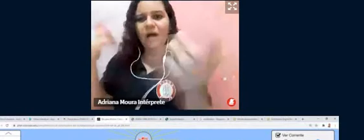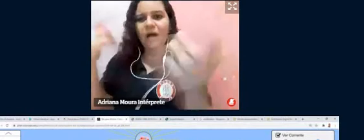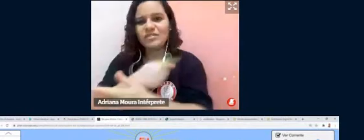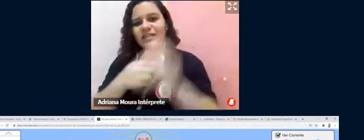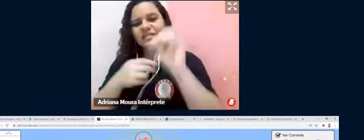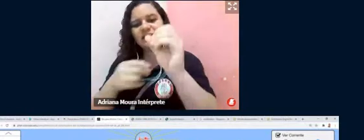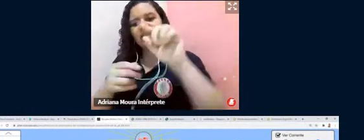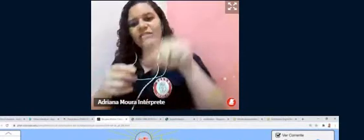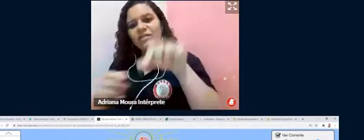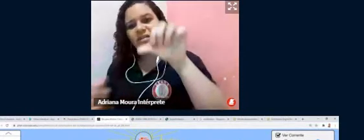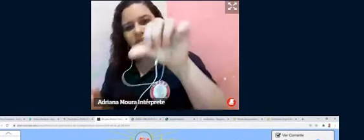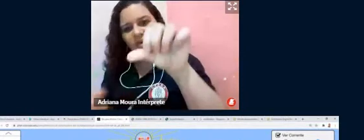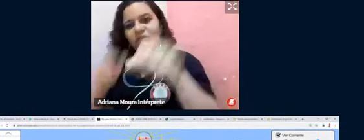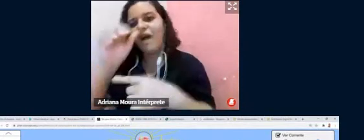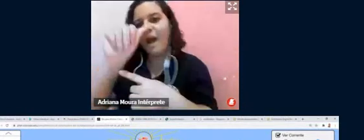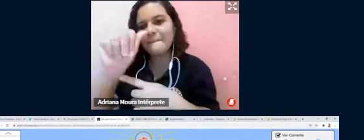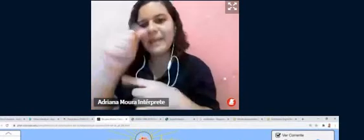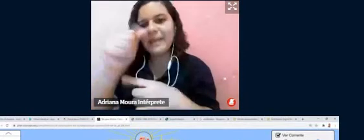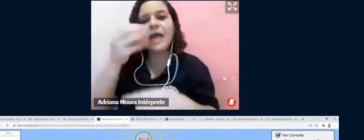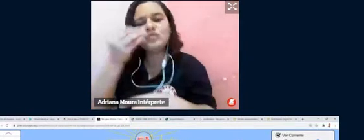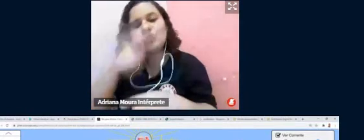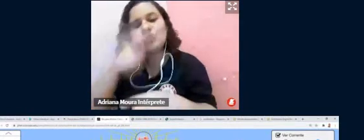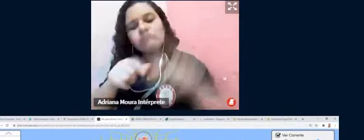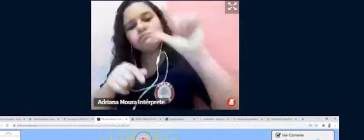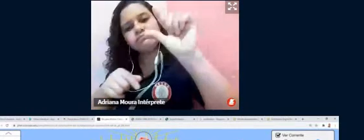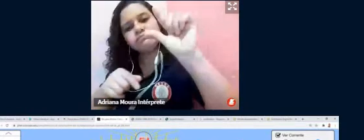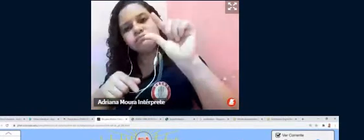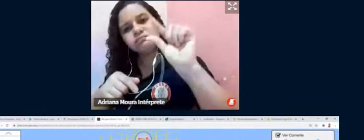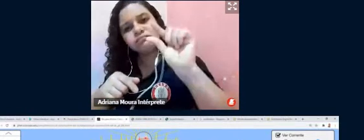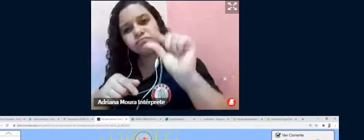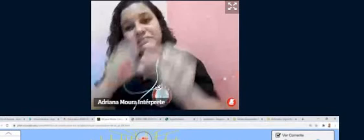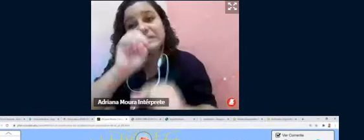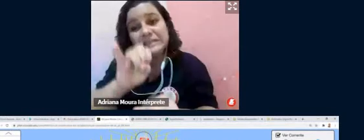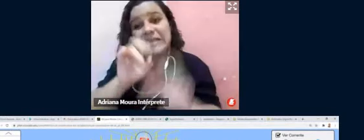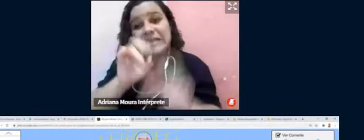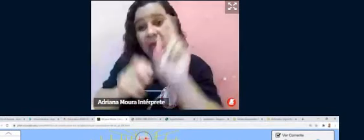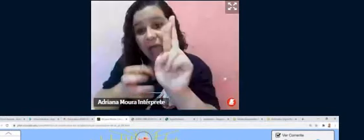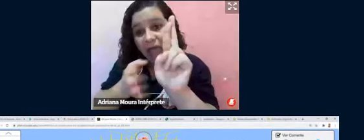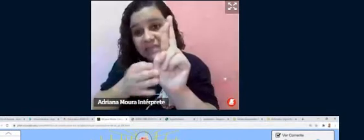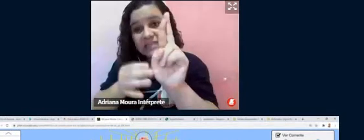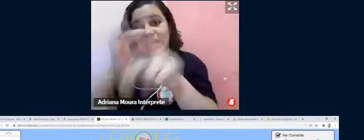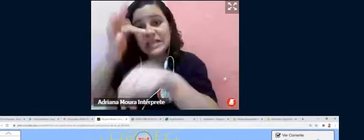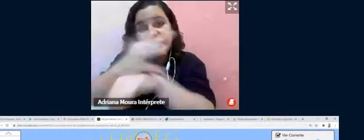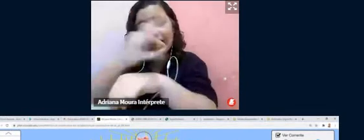amperes. Aí vou reduzindo, reduzindo. Quanto menor for esta